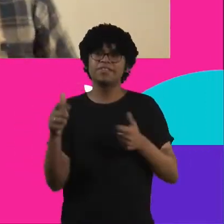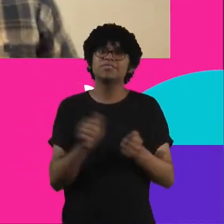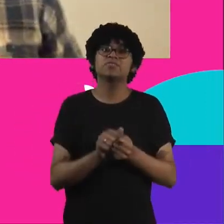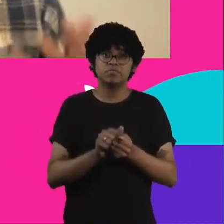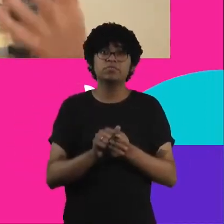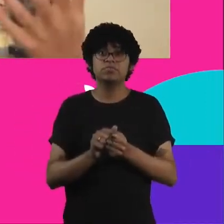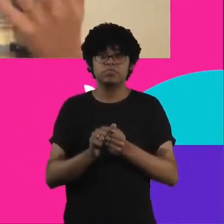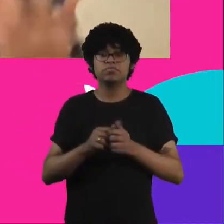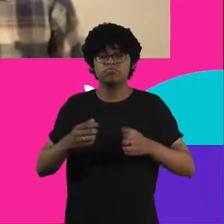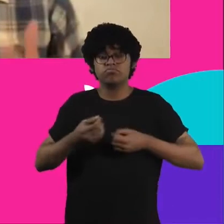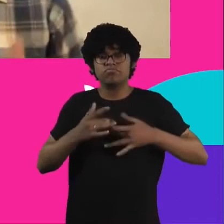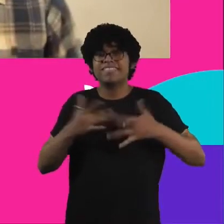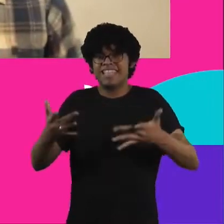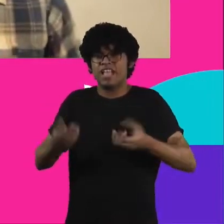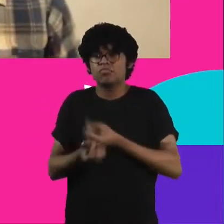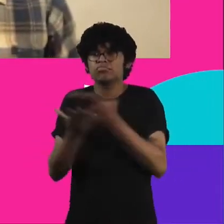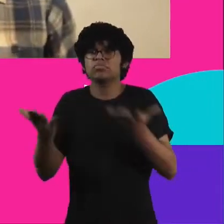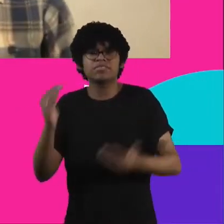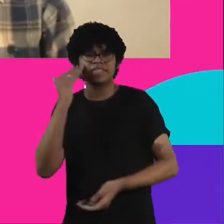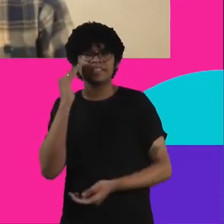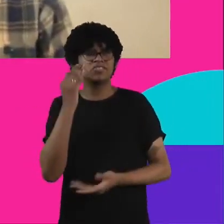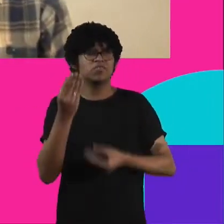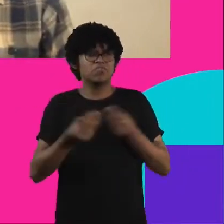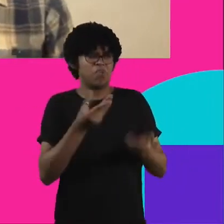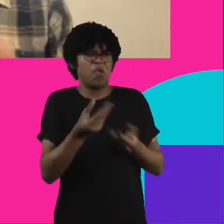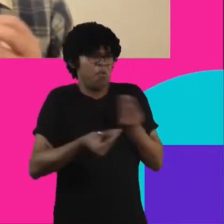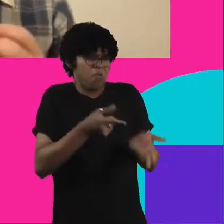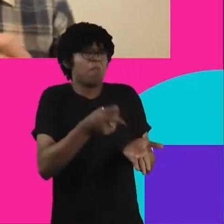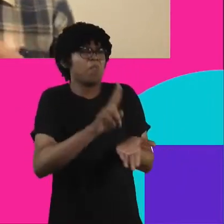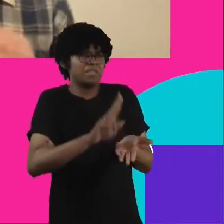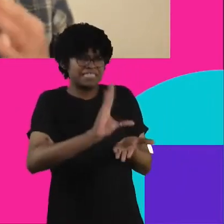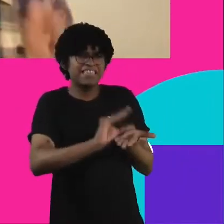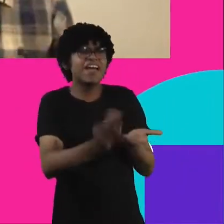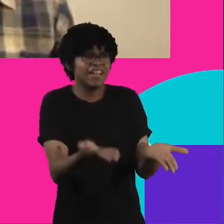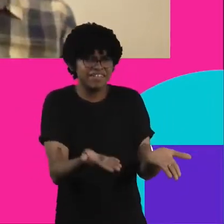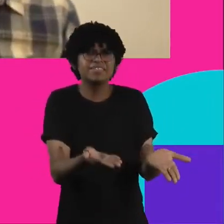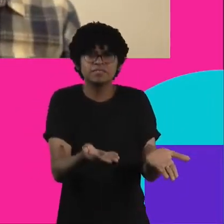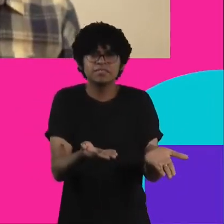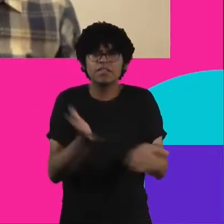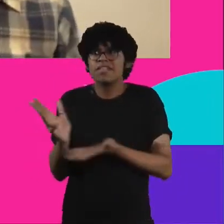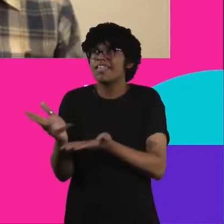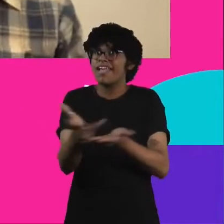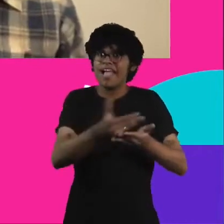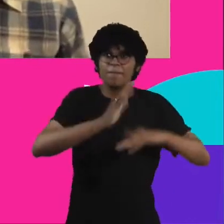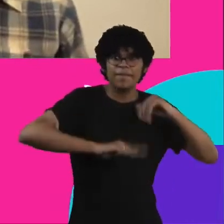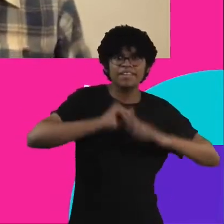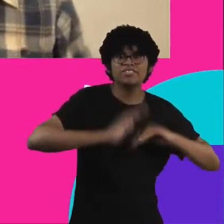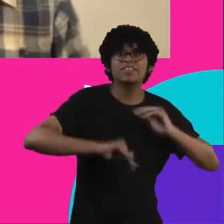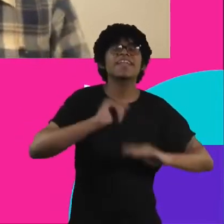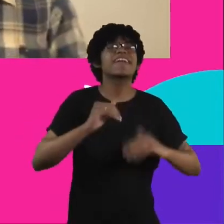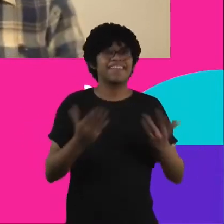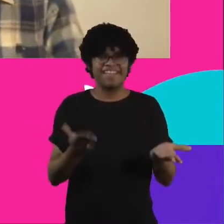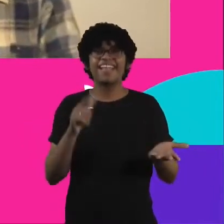dados se reúnem para trabalhar com dados. Que algoritmos ou práticas de coleta